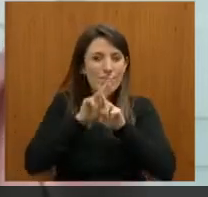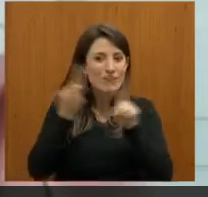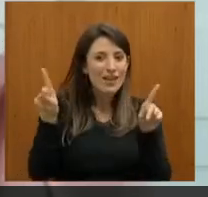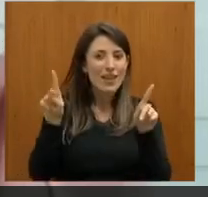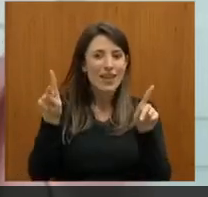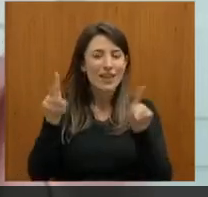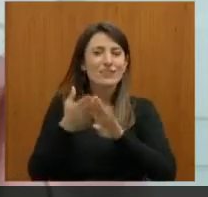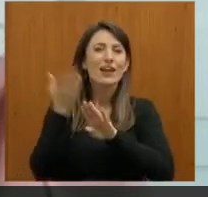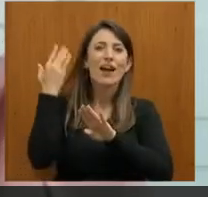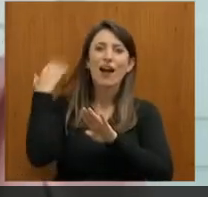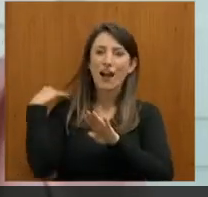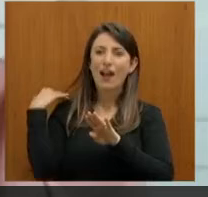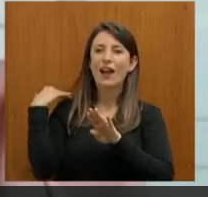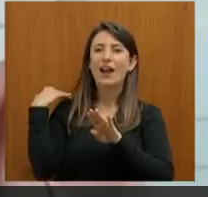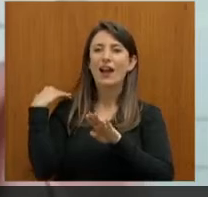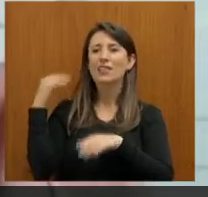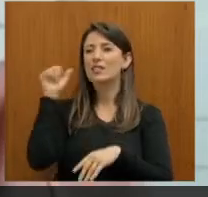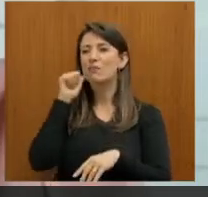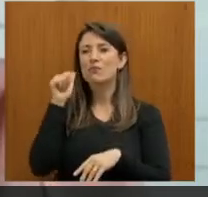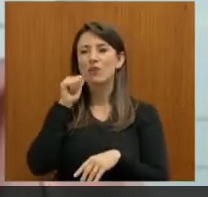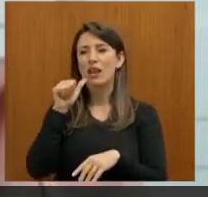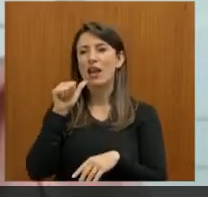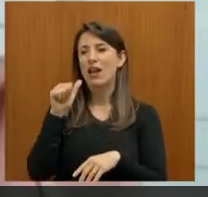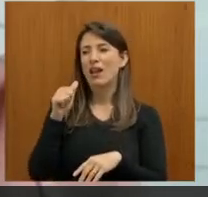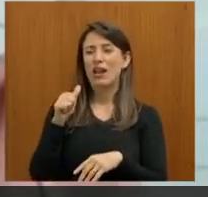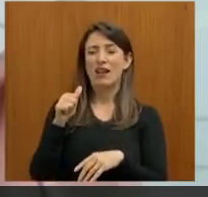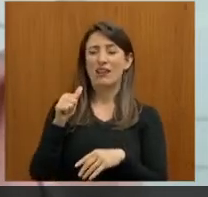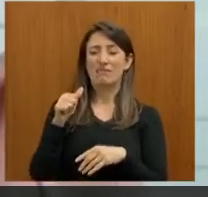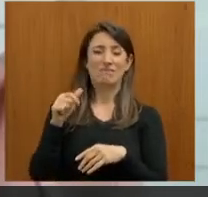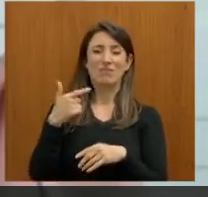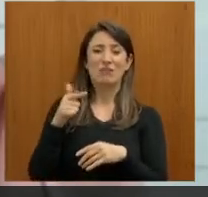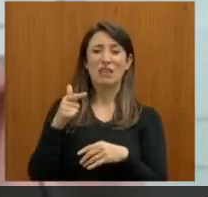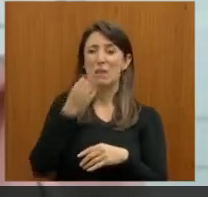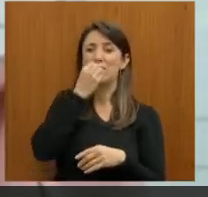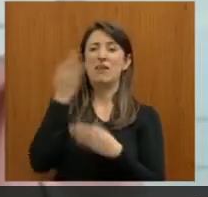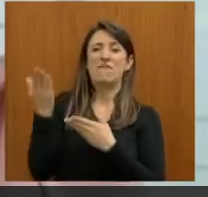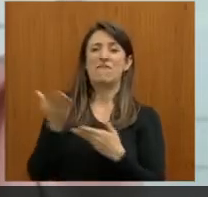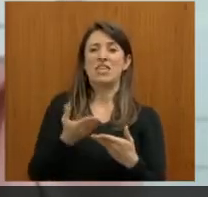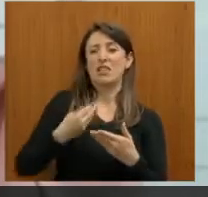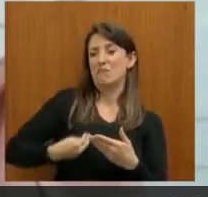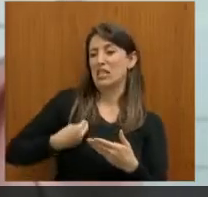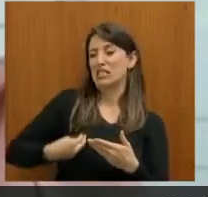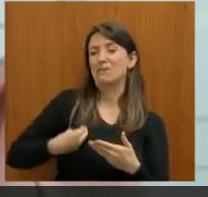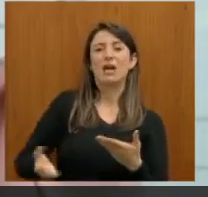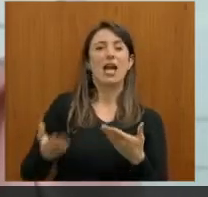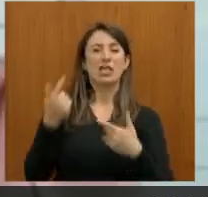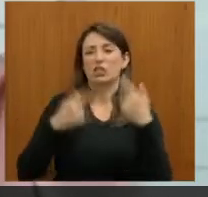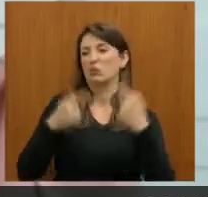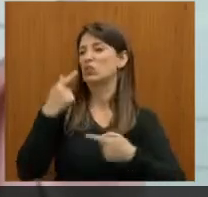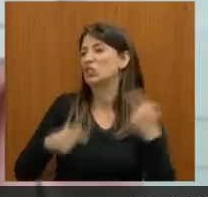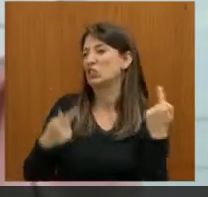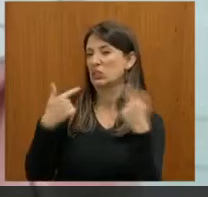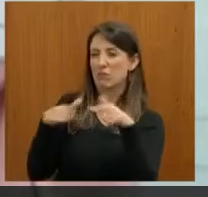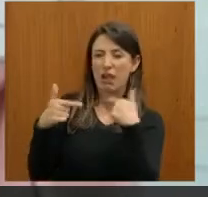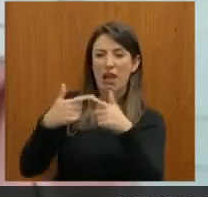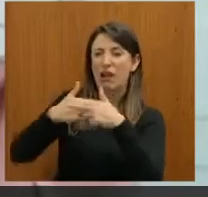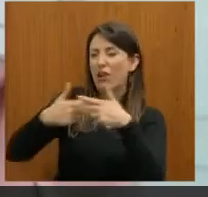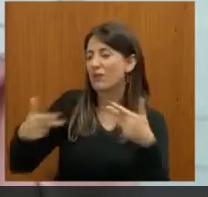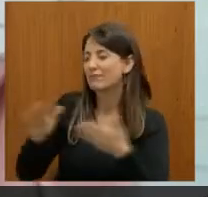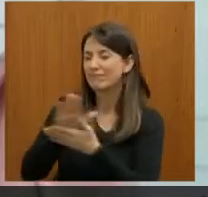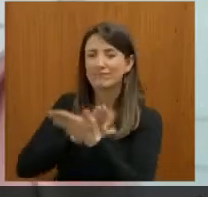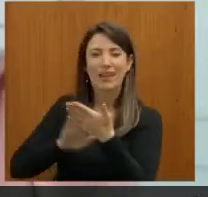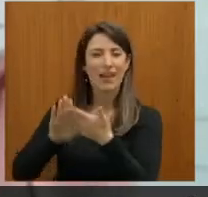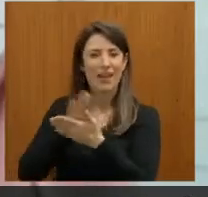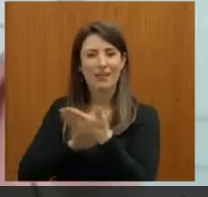mulheres não eram bem-vindos a Vida ativa a discussão e muito menos a política